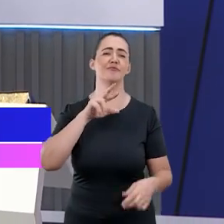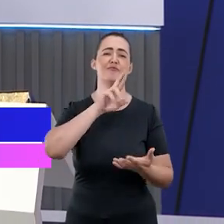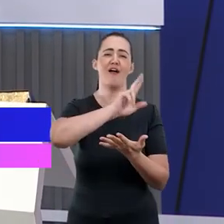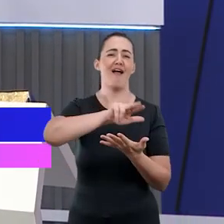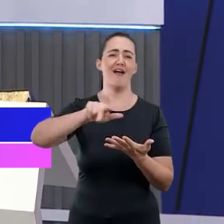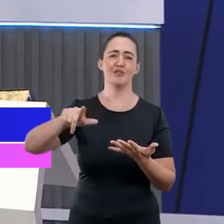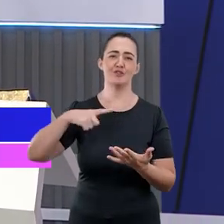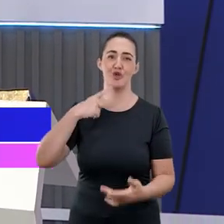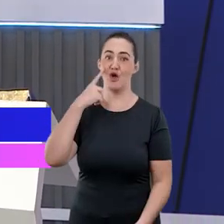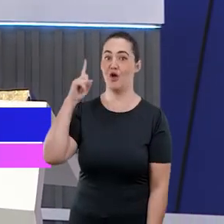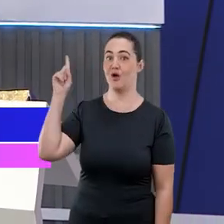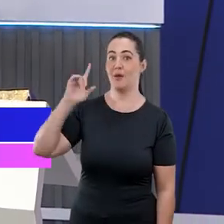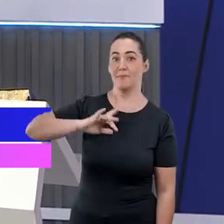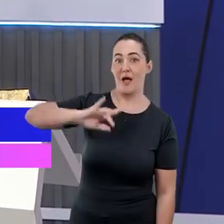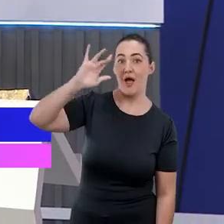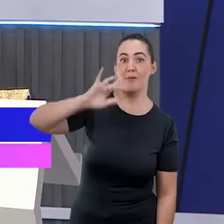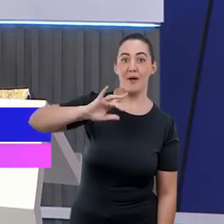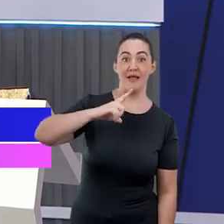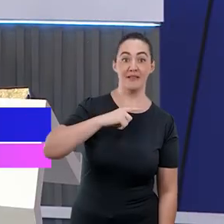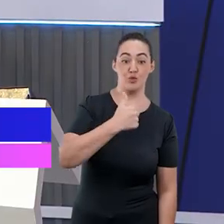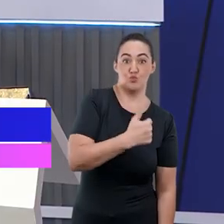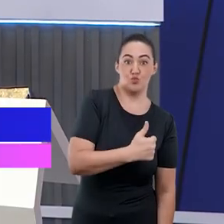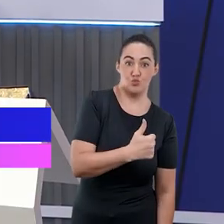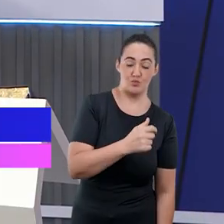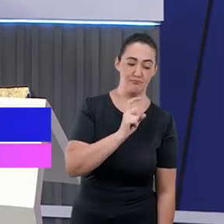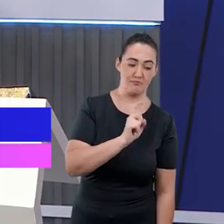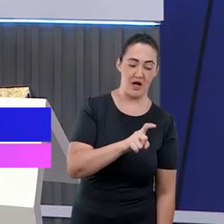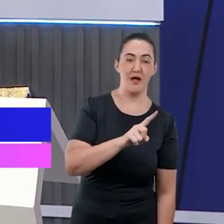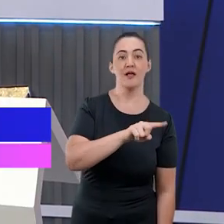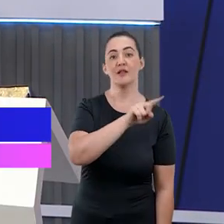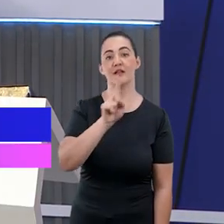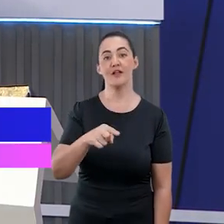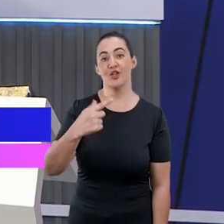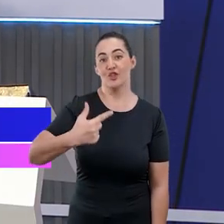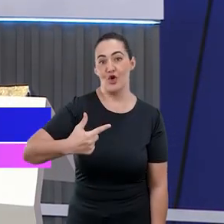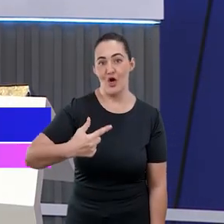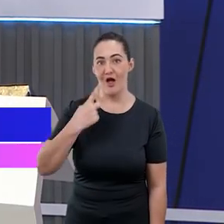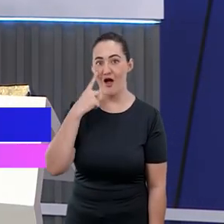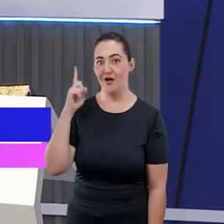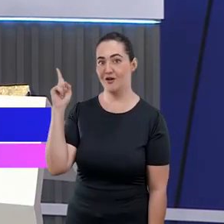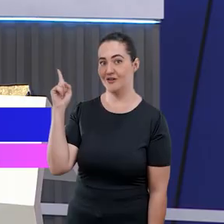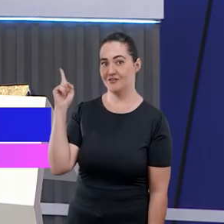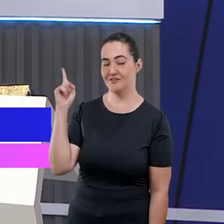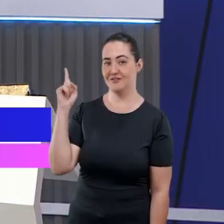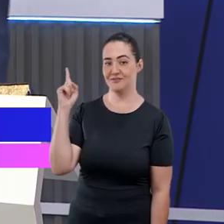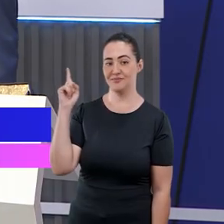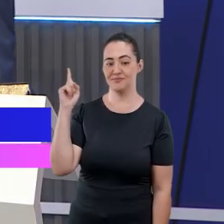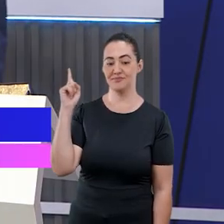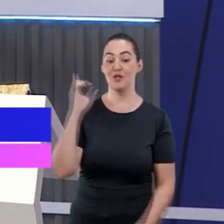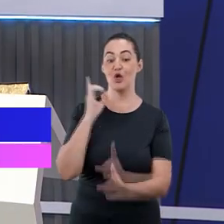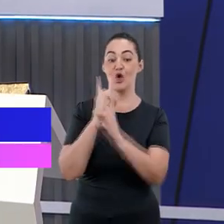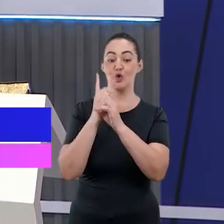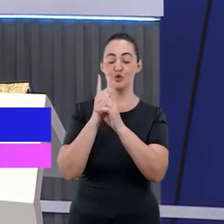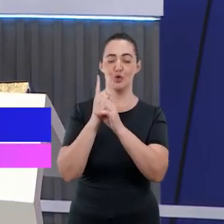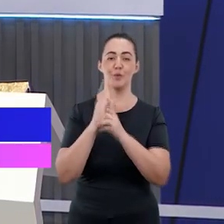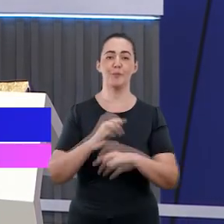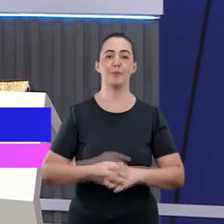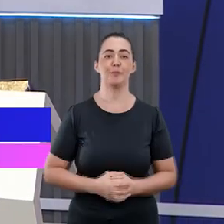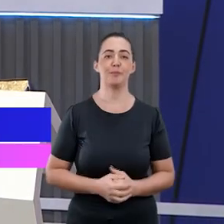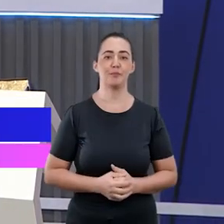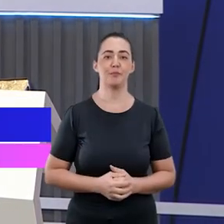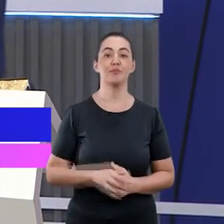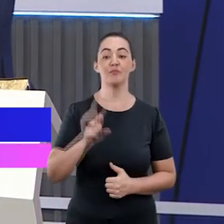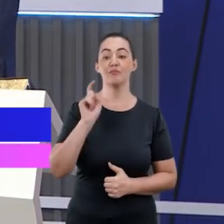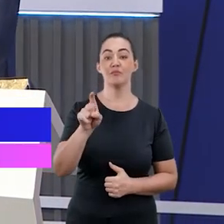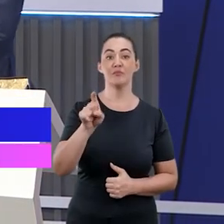também de estudo bíblico. A página 2, por exemplo. Deixa eu ver se eu acho aqui A Cura do Pecado. Achei. Está aqui, ó. Então você escolhe A